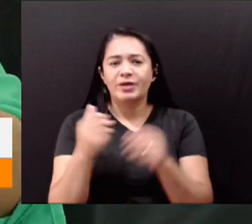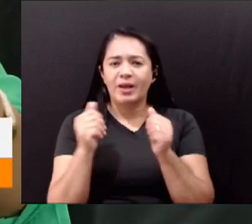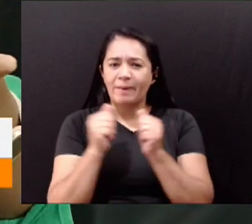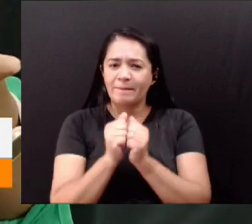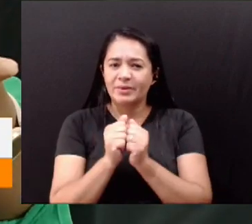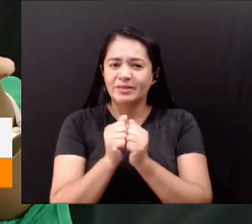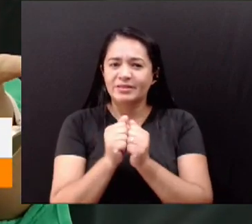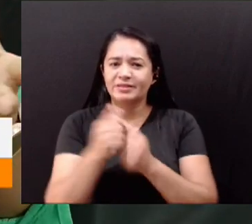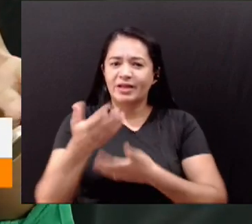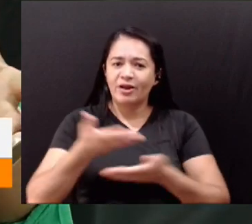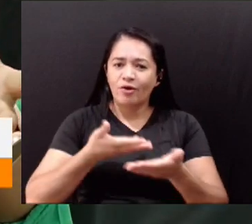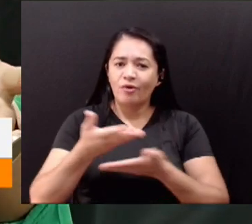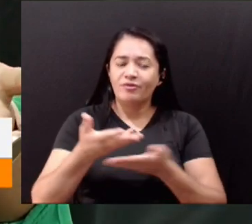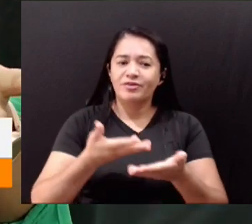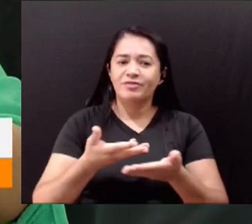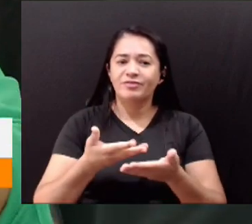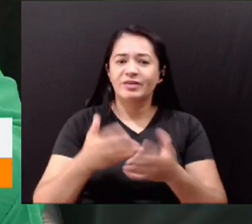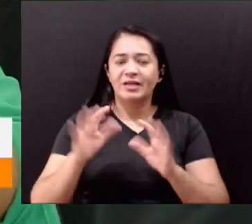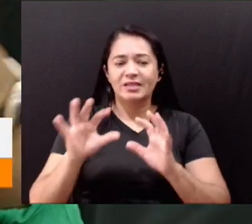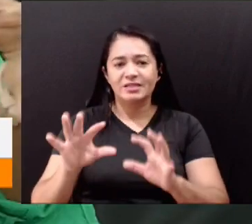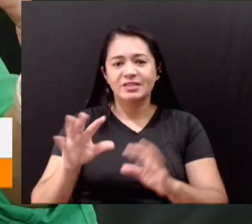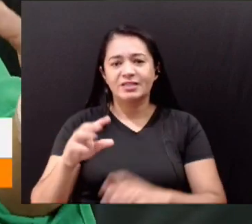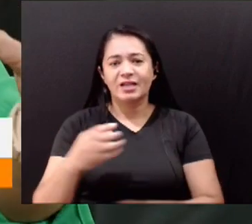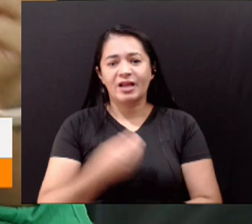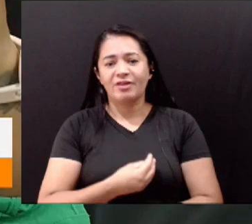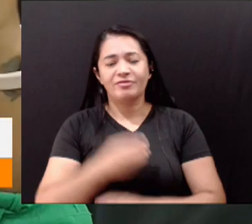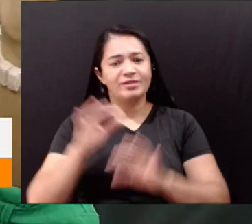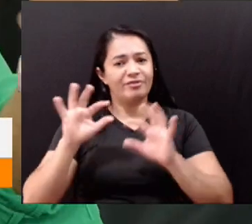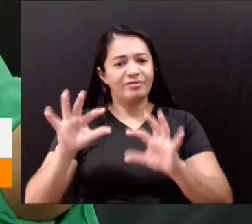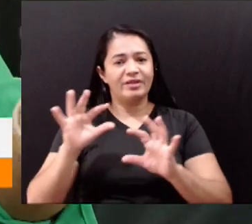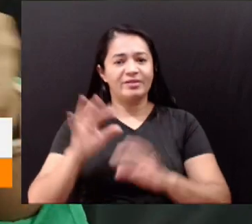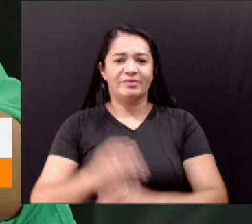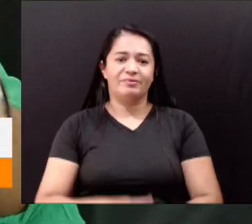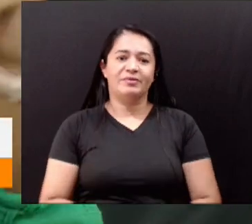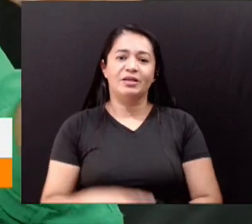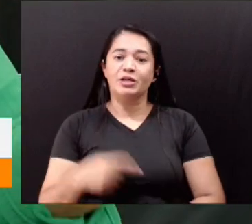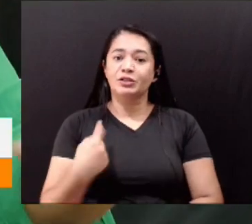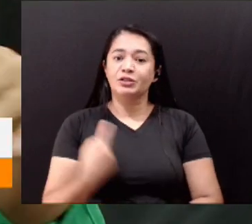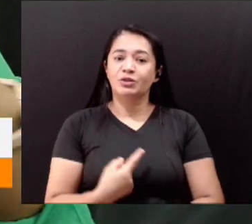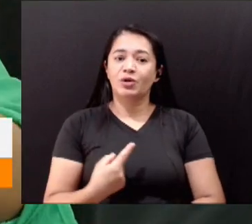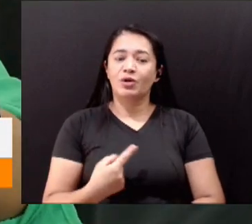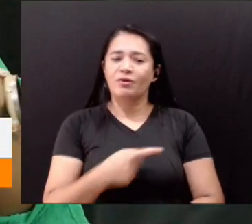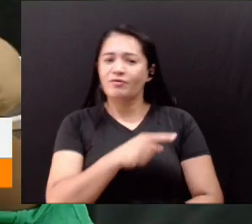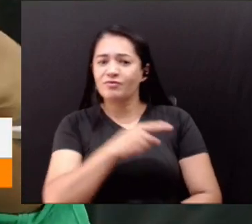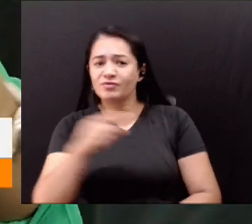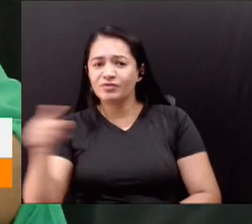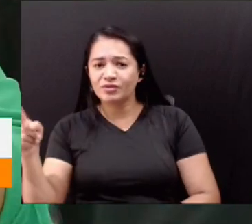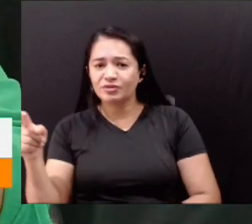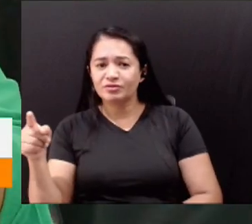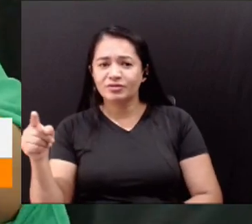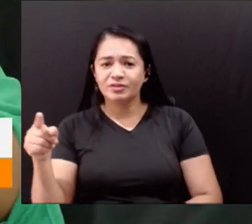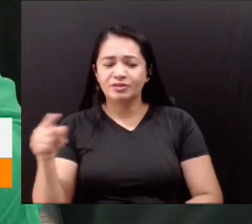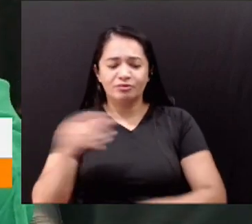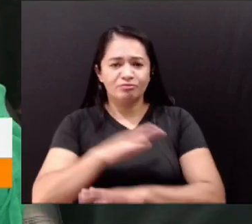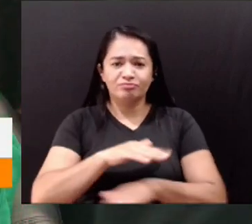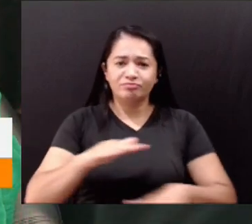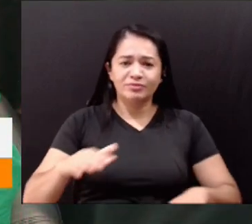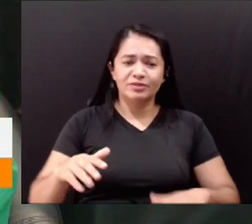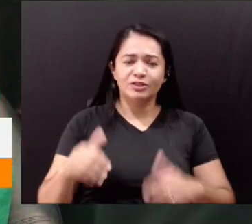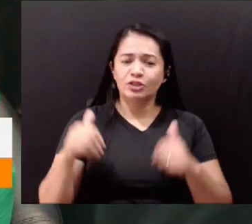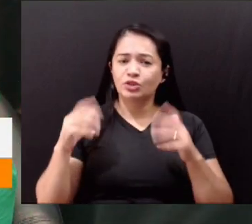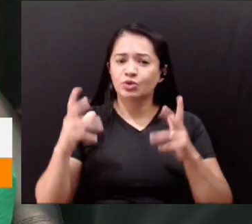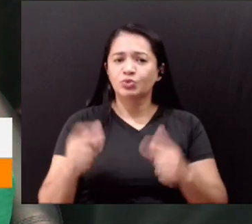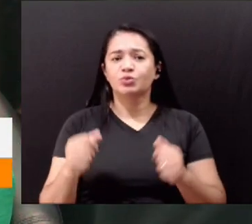e é disso que a vida é feita, né? Então, para nós, para vocês, para os pequenos, todo mundo precisa de